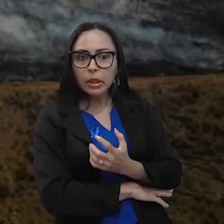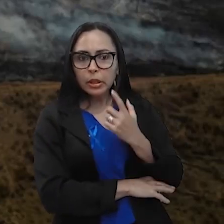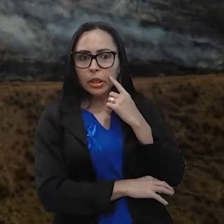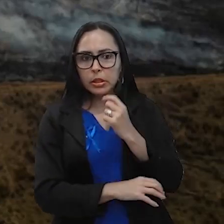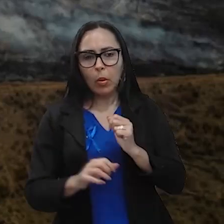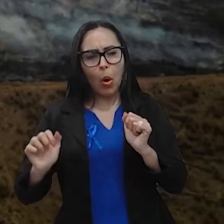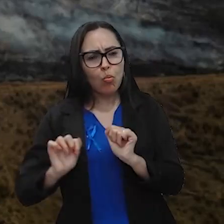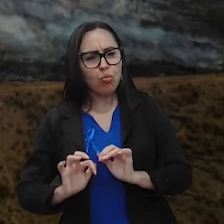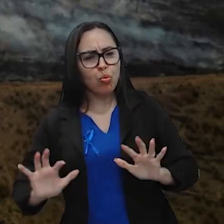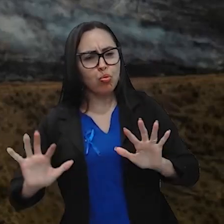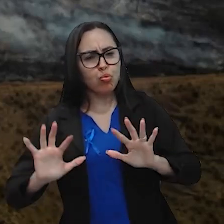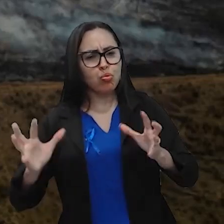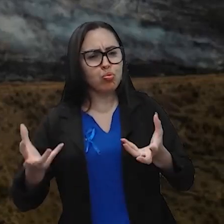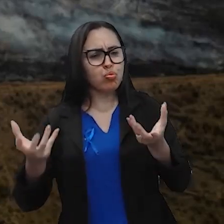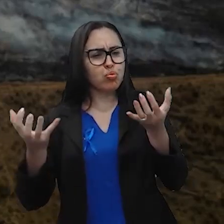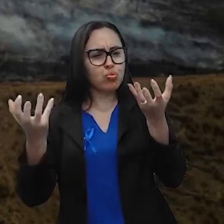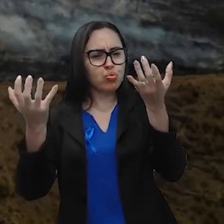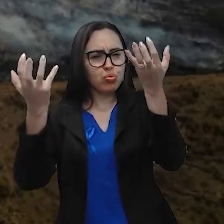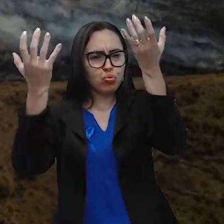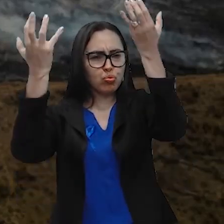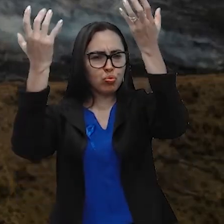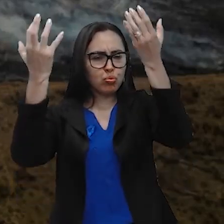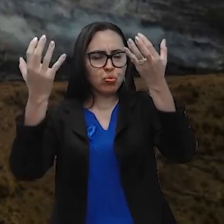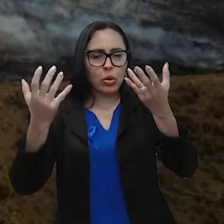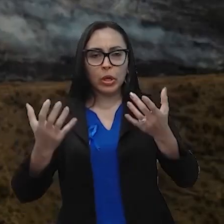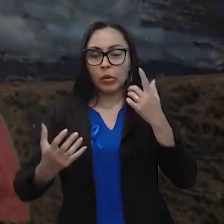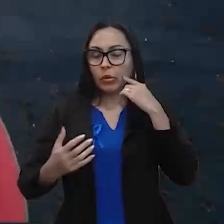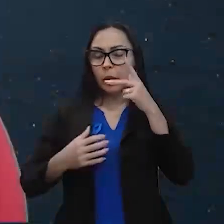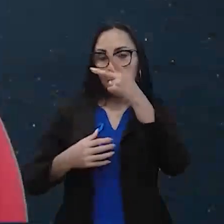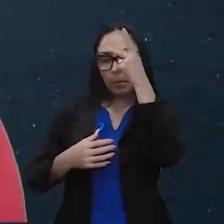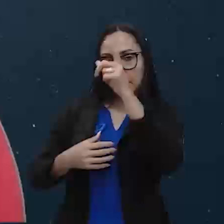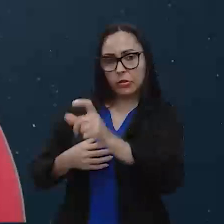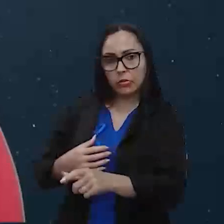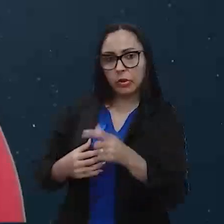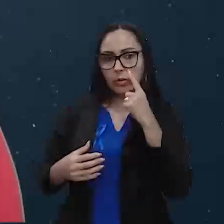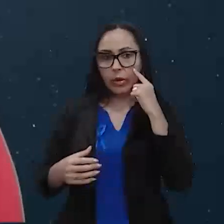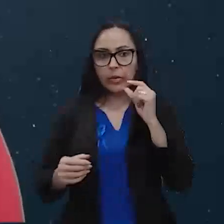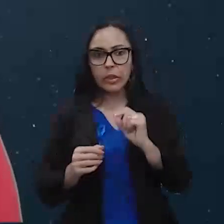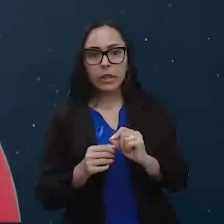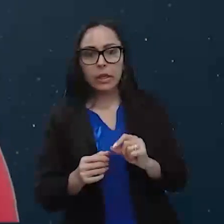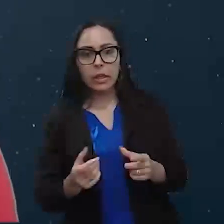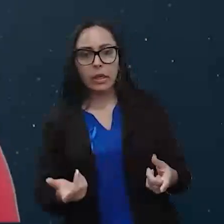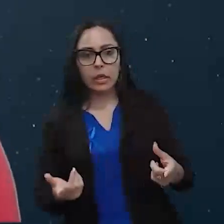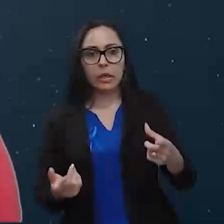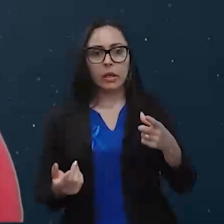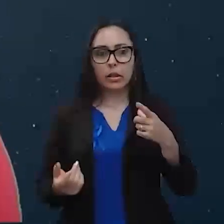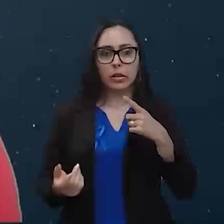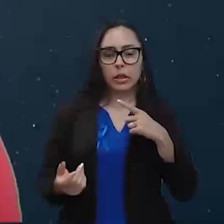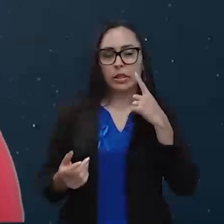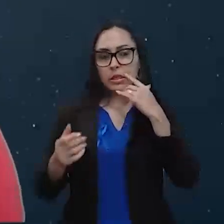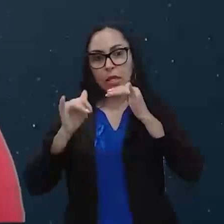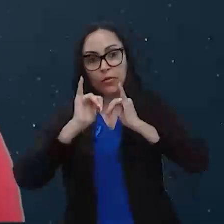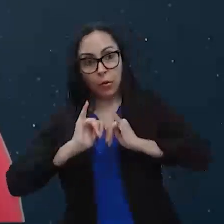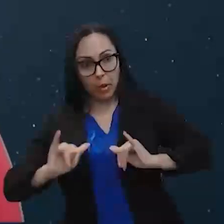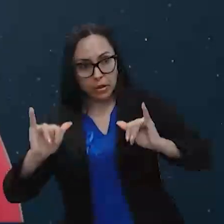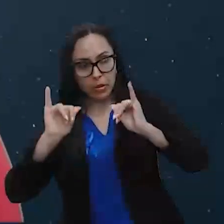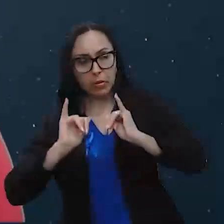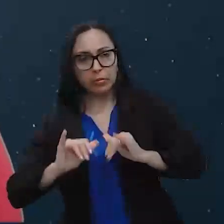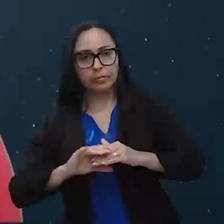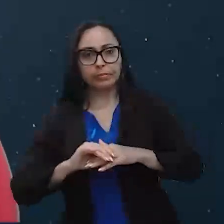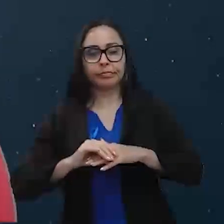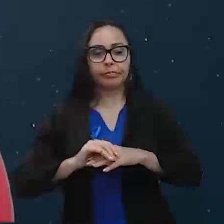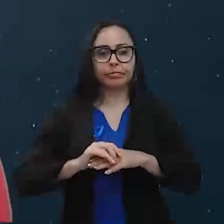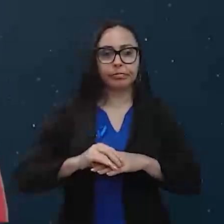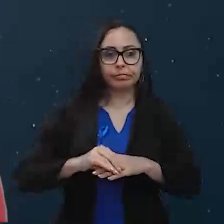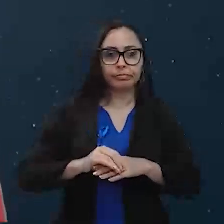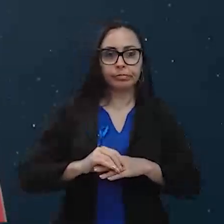aí, quando o pessoal vai fazer com que a gente tenha informação, eles